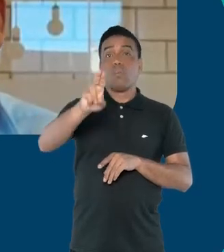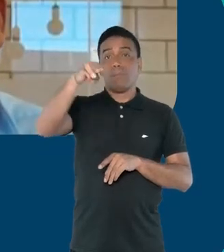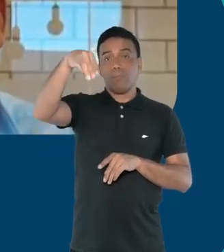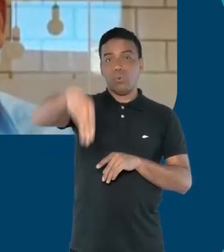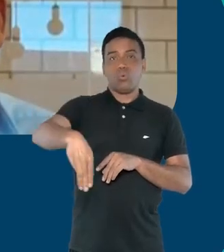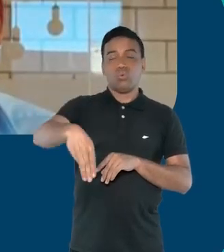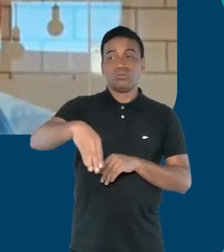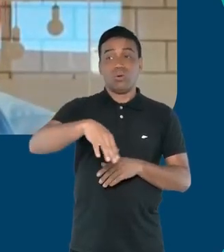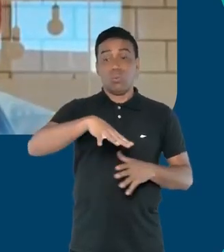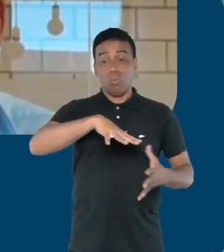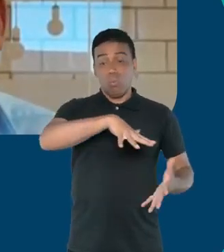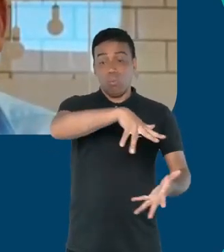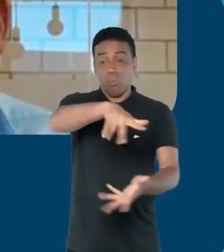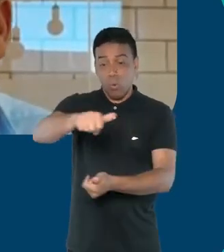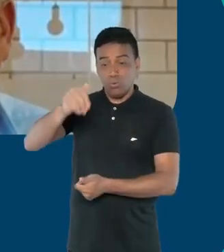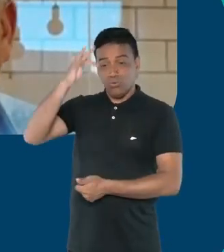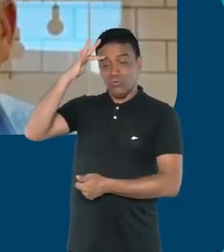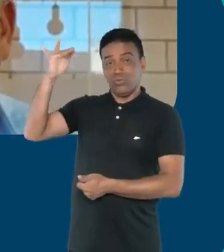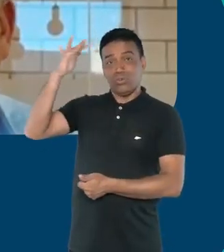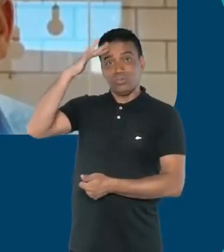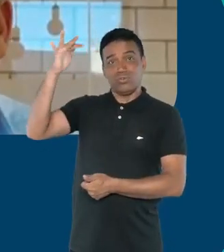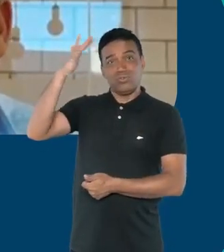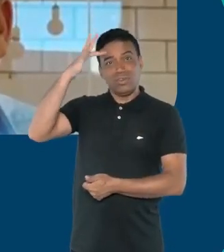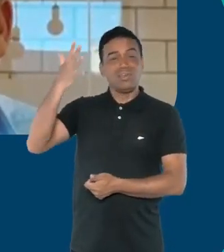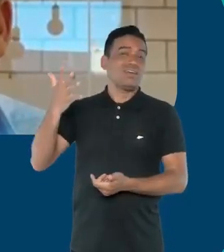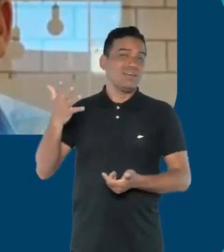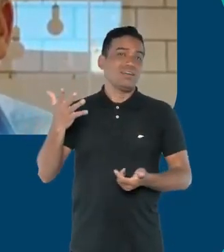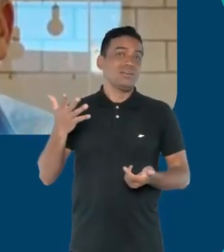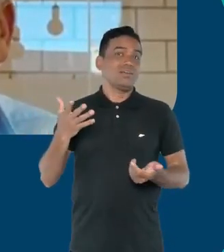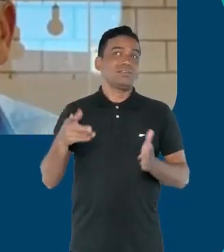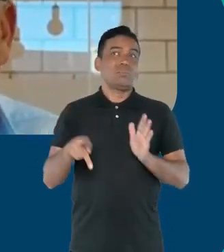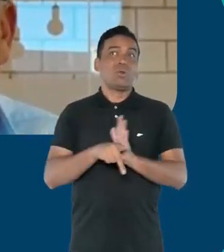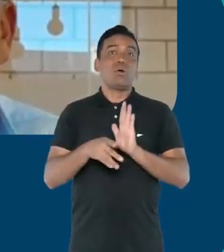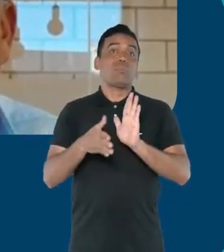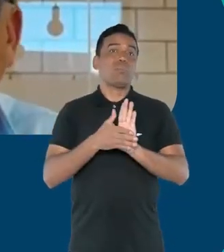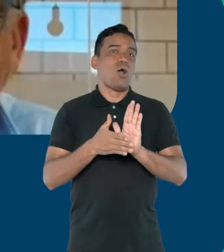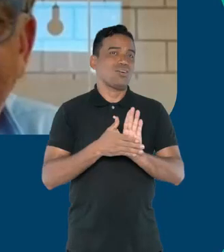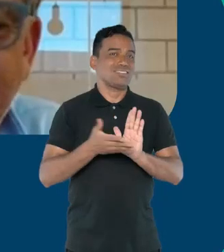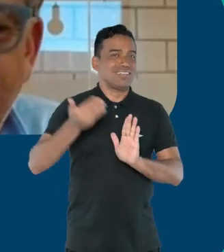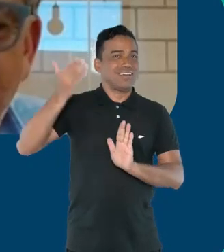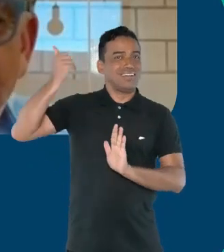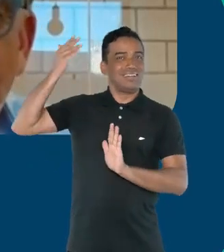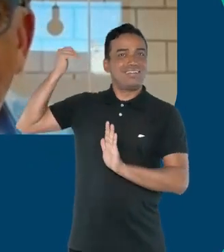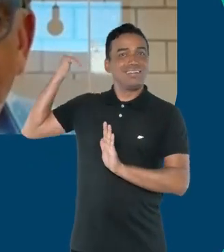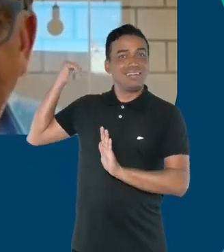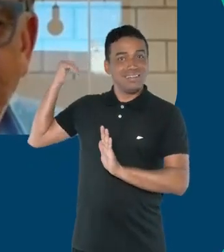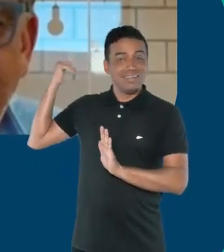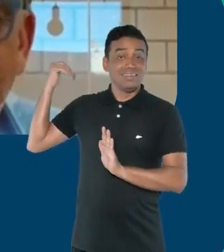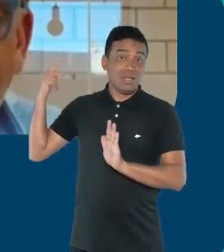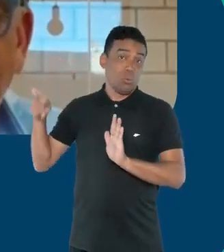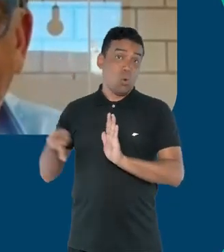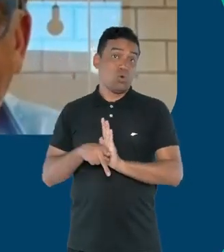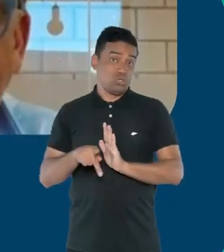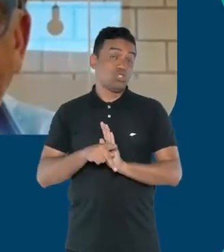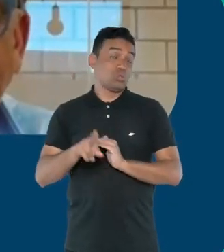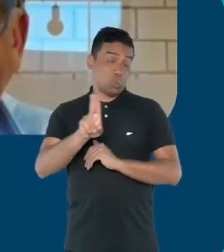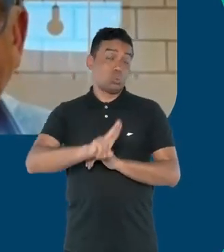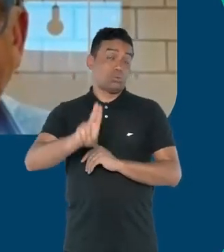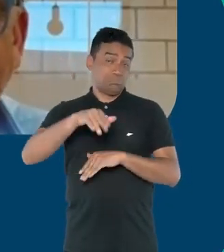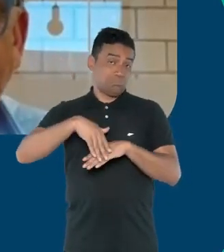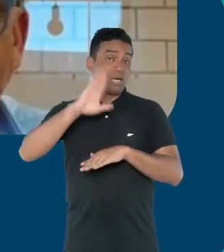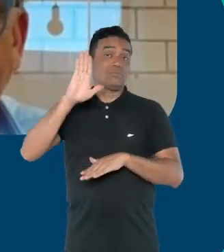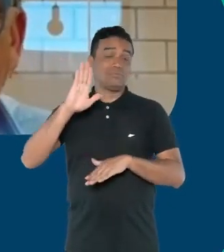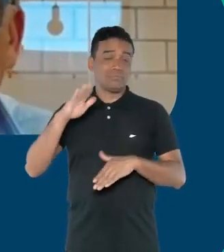filosofia o que queriam os estoicos, né? O que propunham os estoicos, que, aliás, está muito em moda, né?